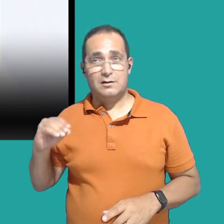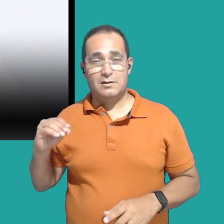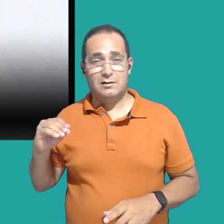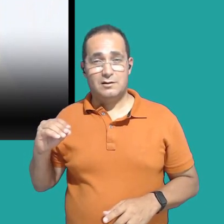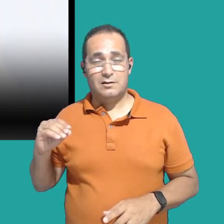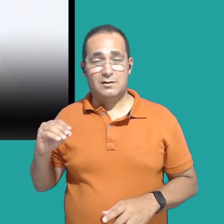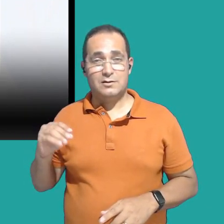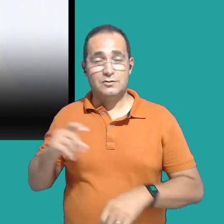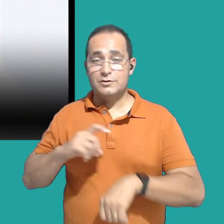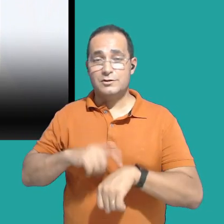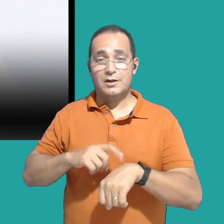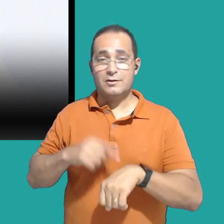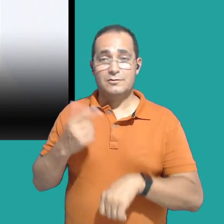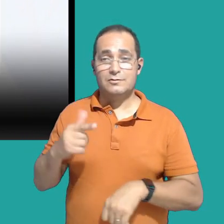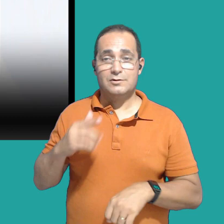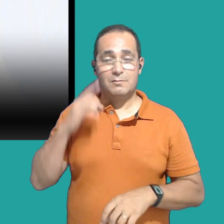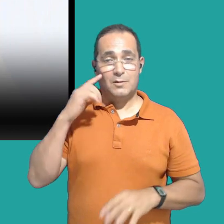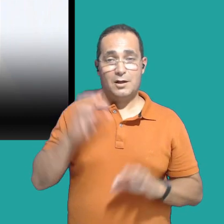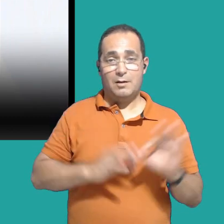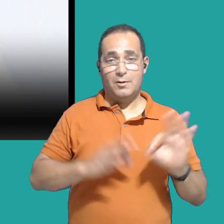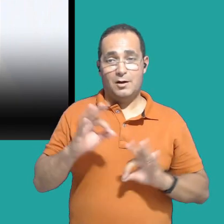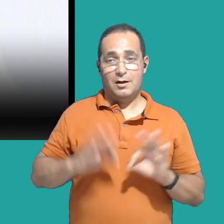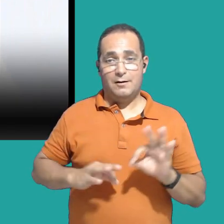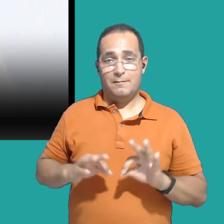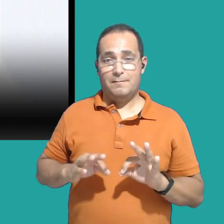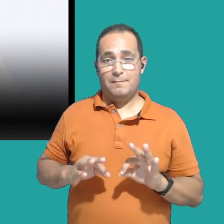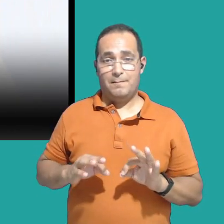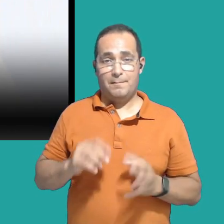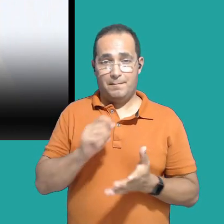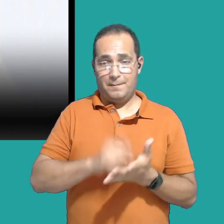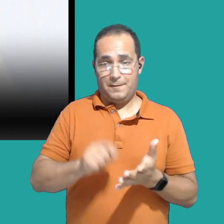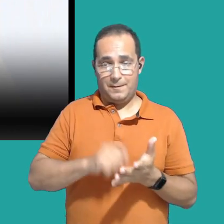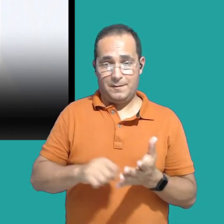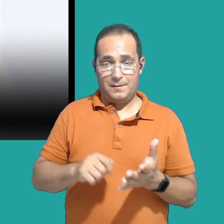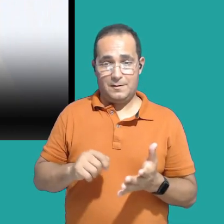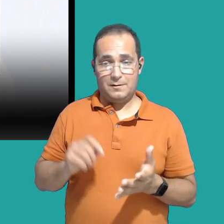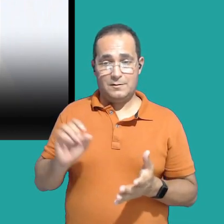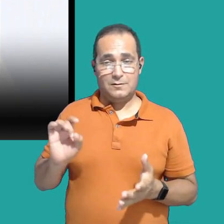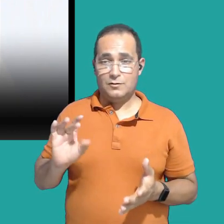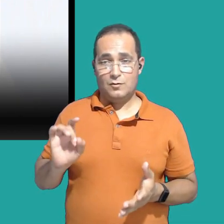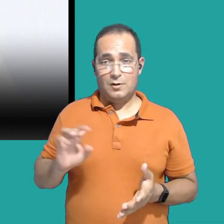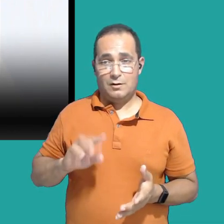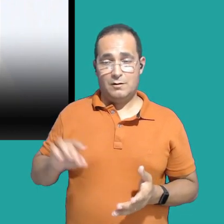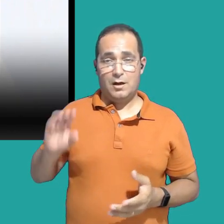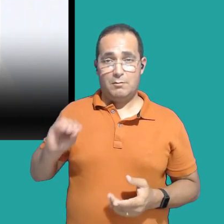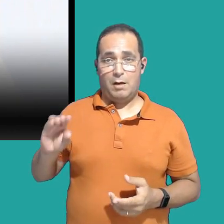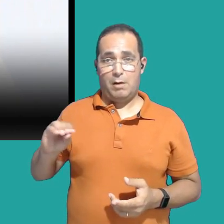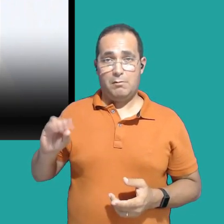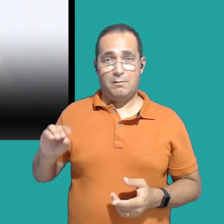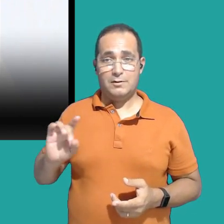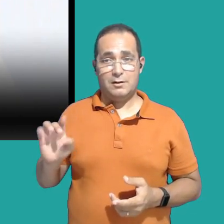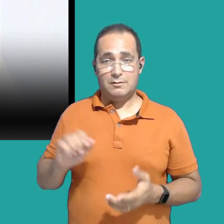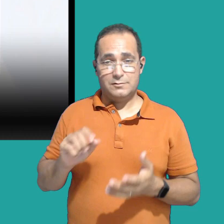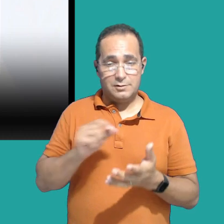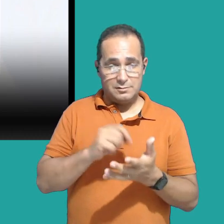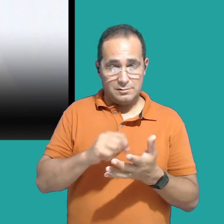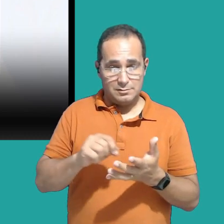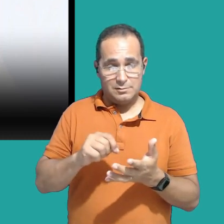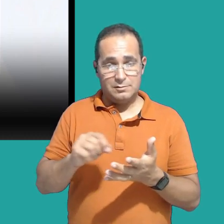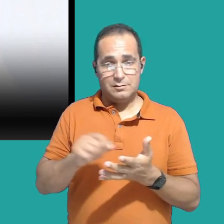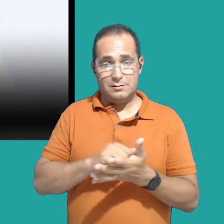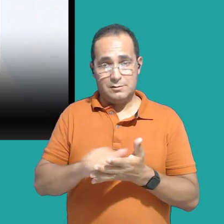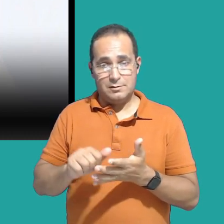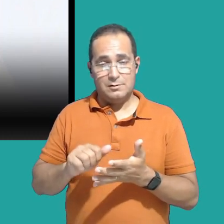está falando. Isso. Você não tem o tempo para você elaborar, porque escrita de texto não é assim, simplesmente um computador, você vai